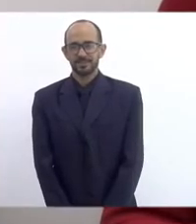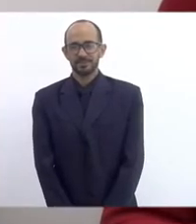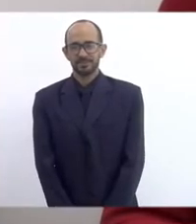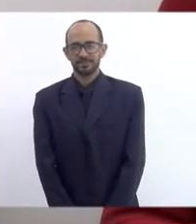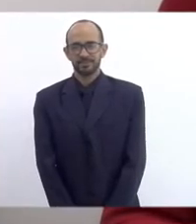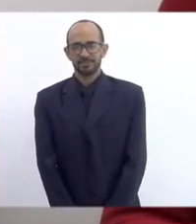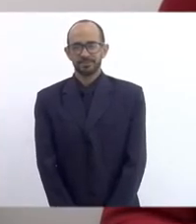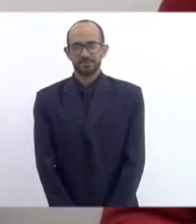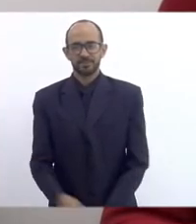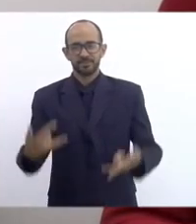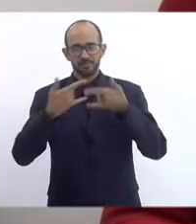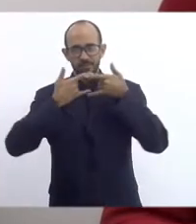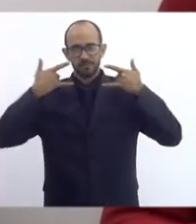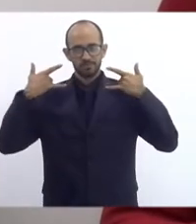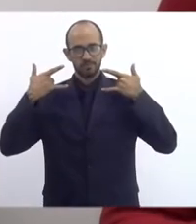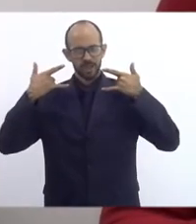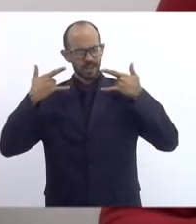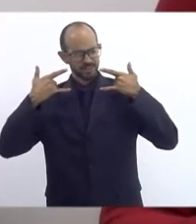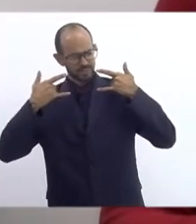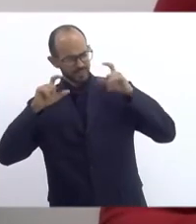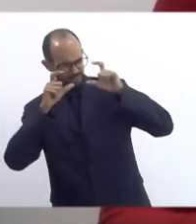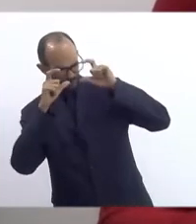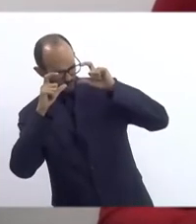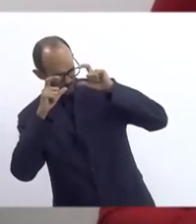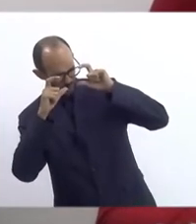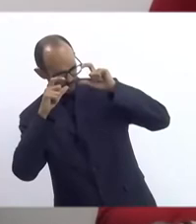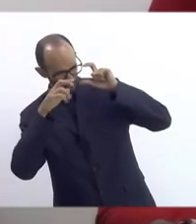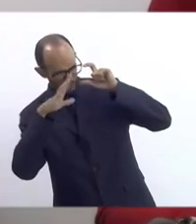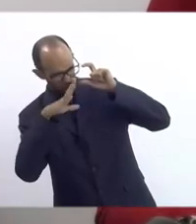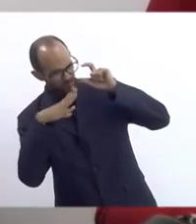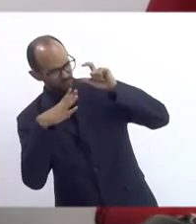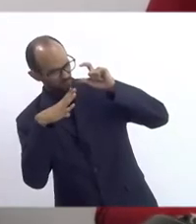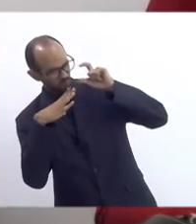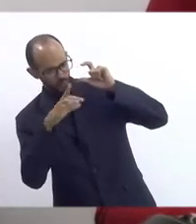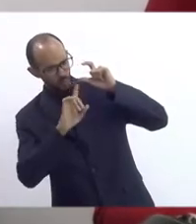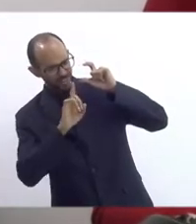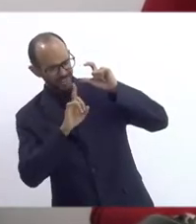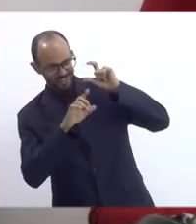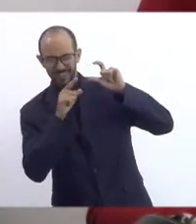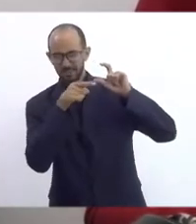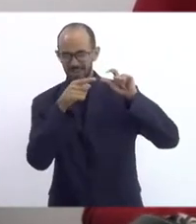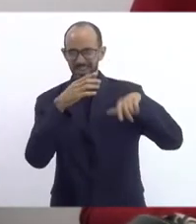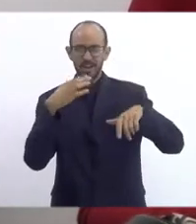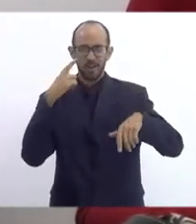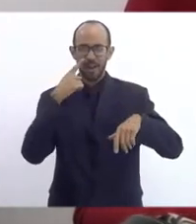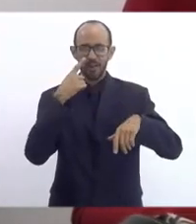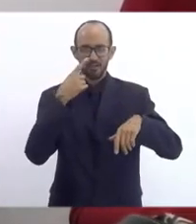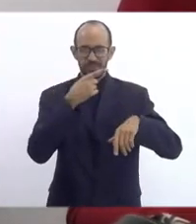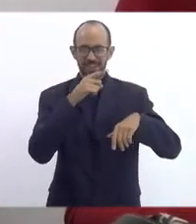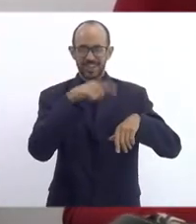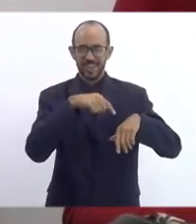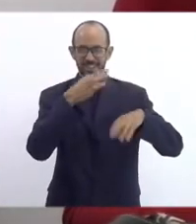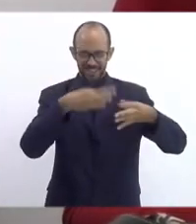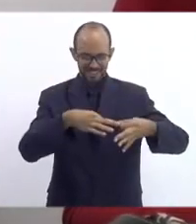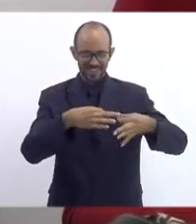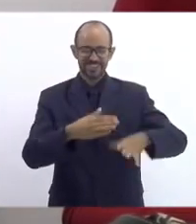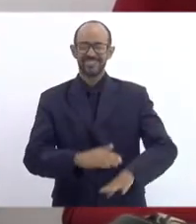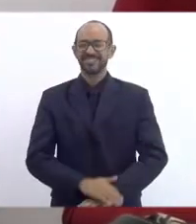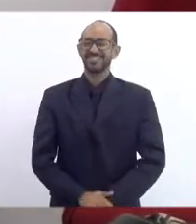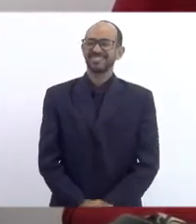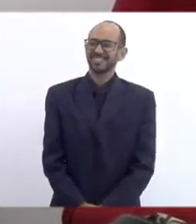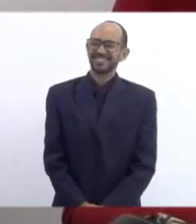A máscara, ou de longe de óculos, não reconheci. É ele mesmo, é ele mesmo. Agora está confirmado. É.